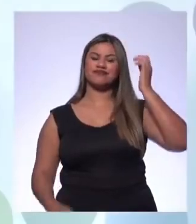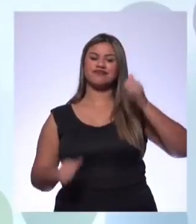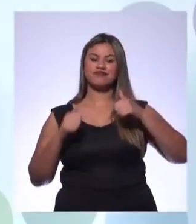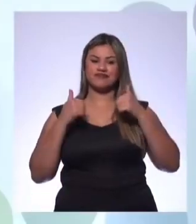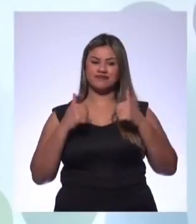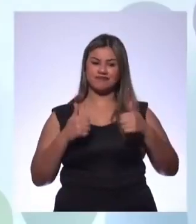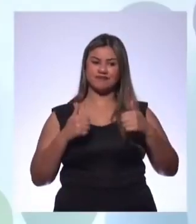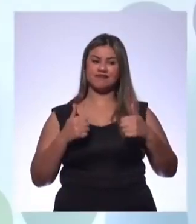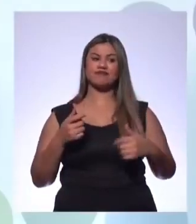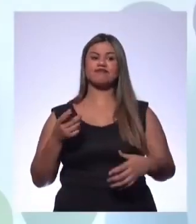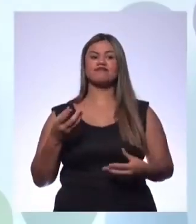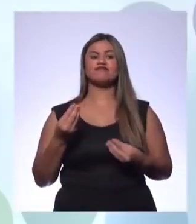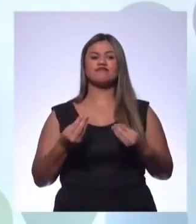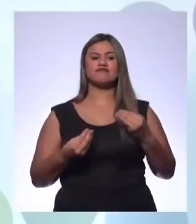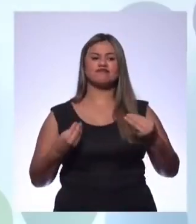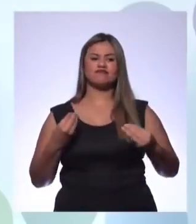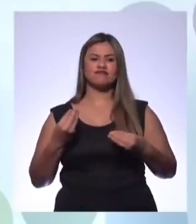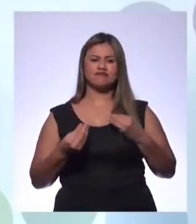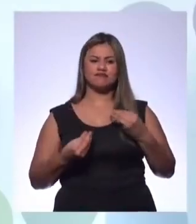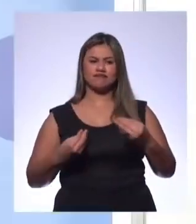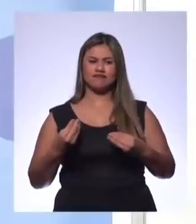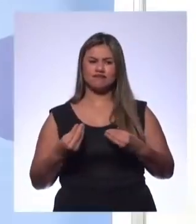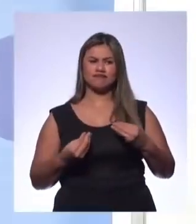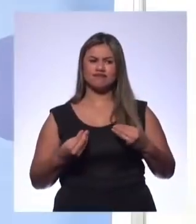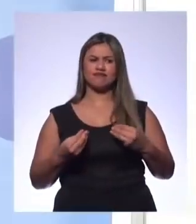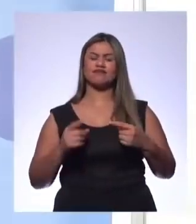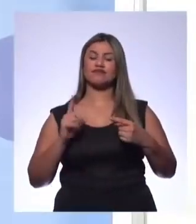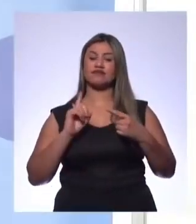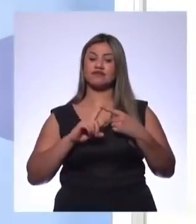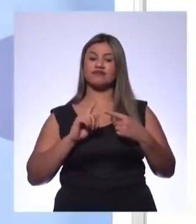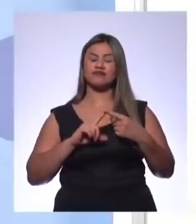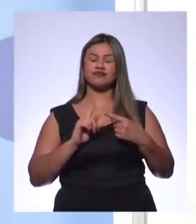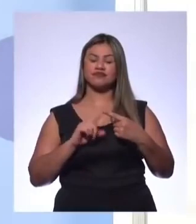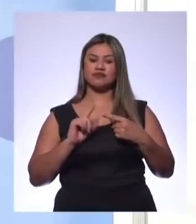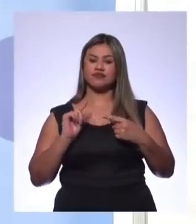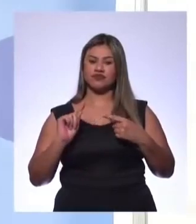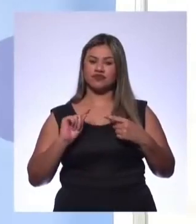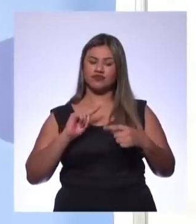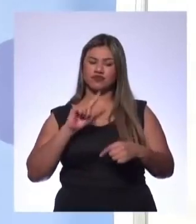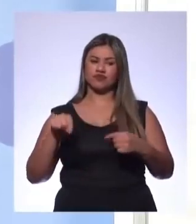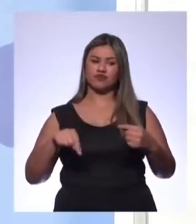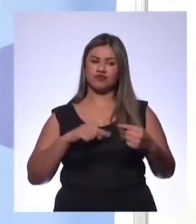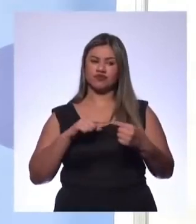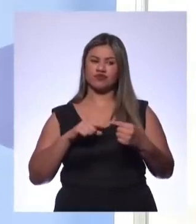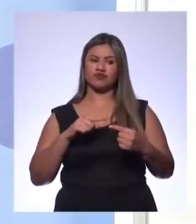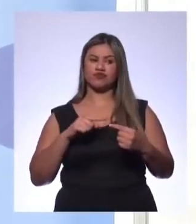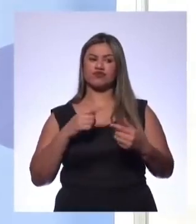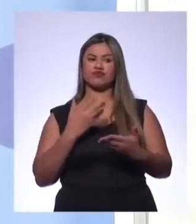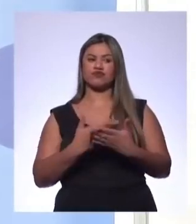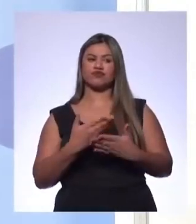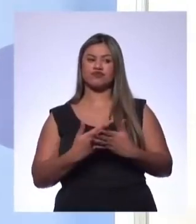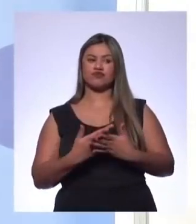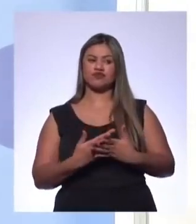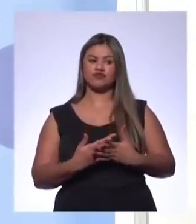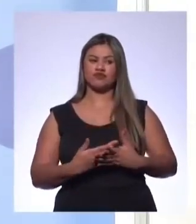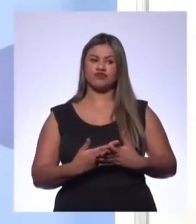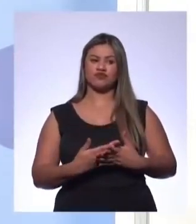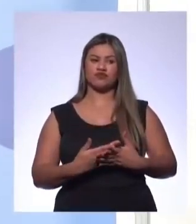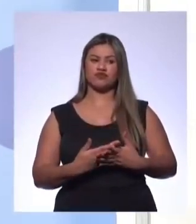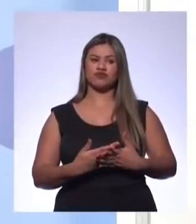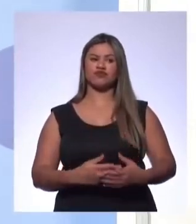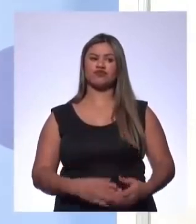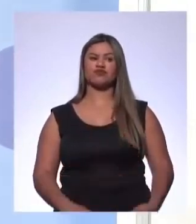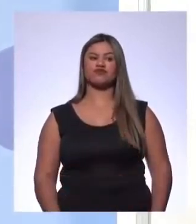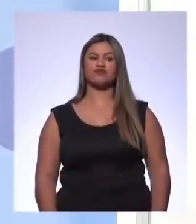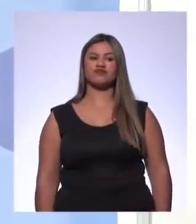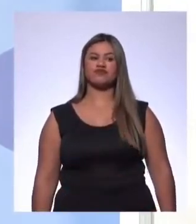como que nós vamos então, deixa eu falar primeiro aqui para vocês o objetivo da aula. Tá bom? Qual é o objetivo da aula